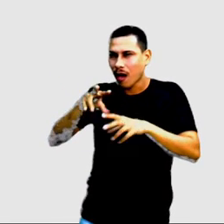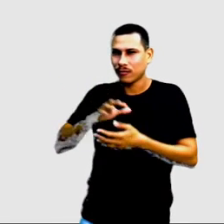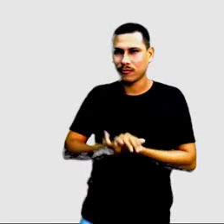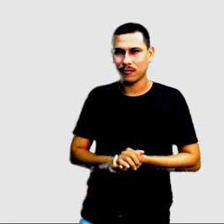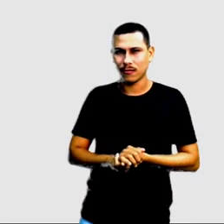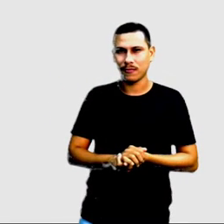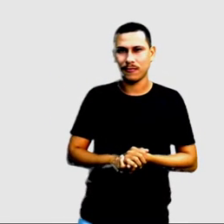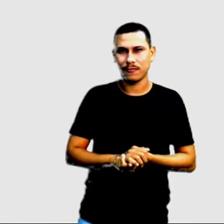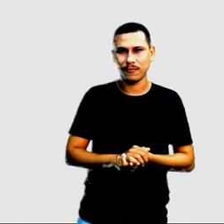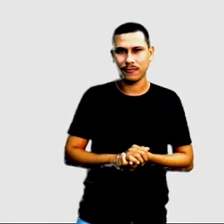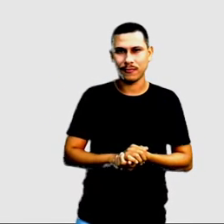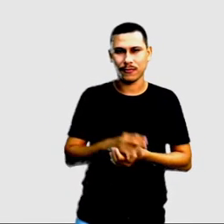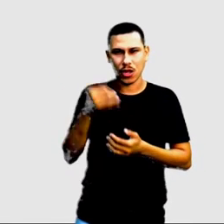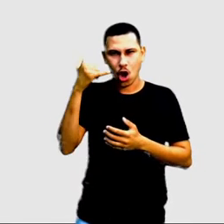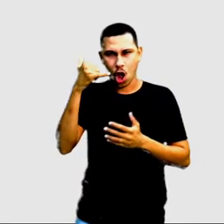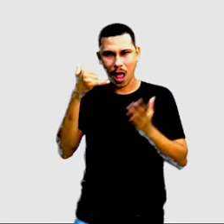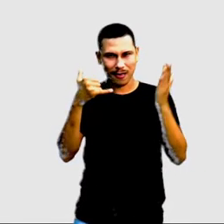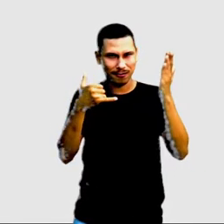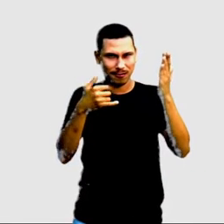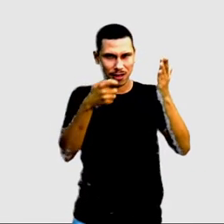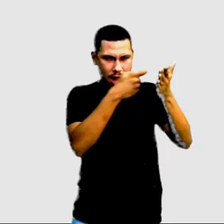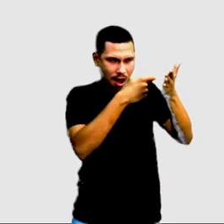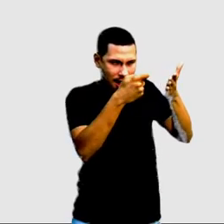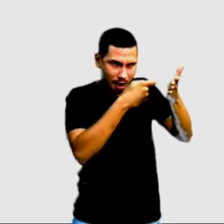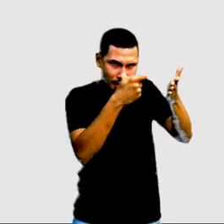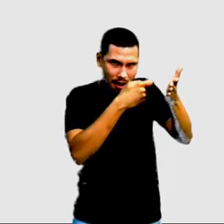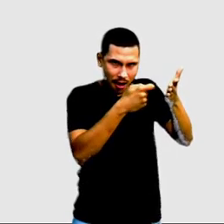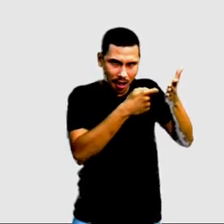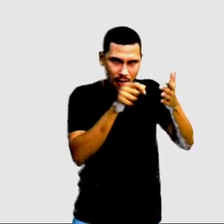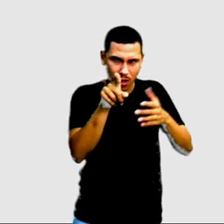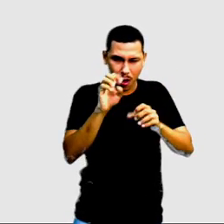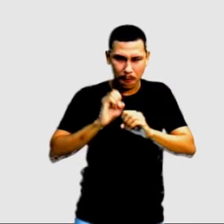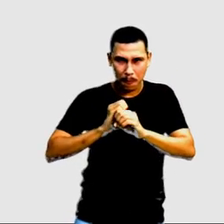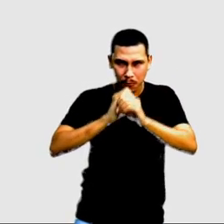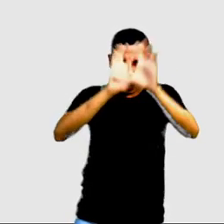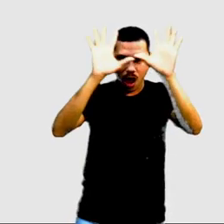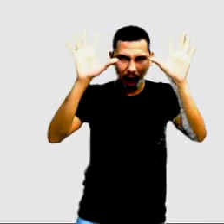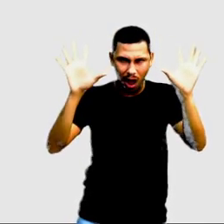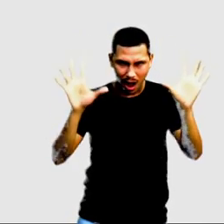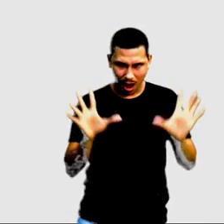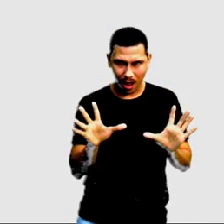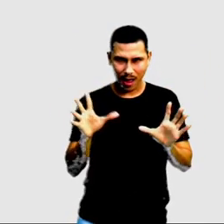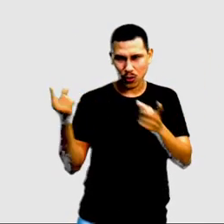TV, aqui para o QR Code, e você vai ser direcionado para o nosso